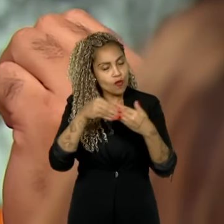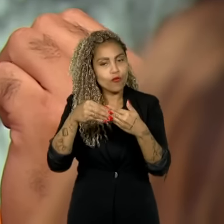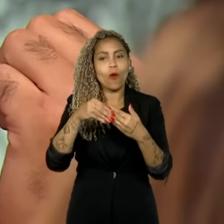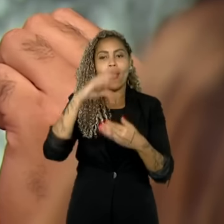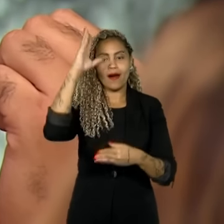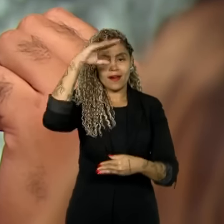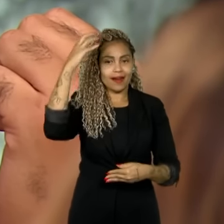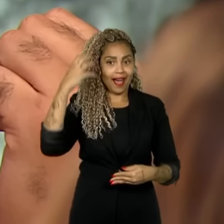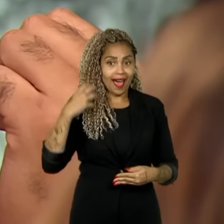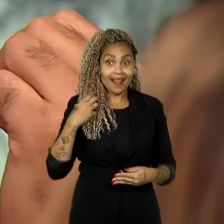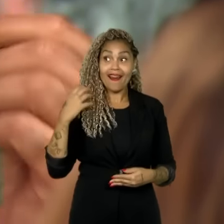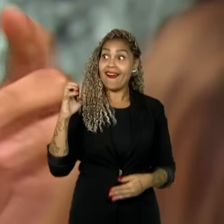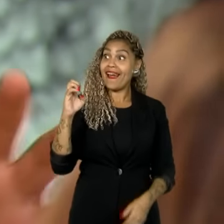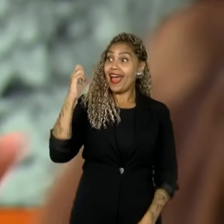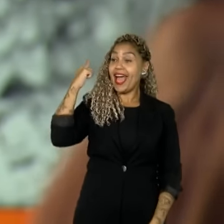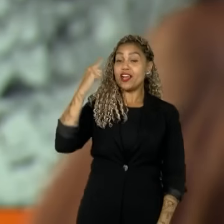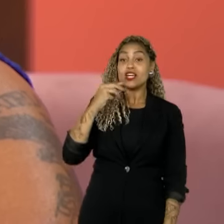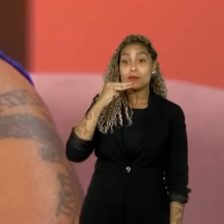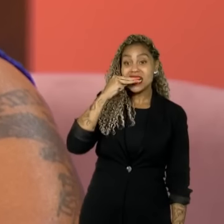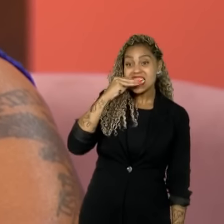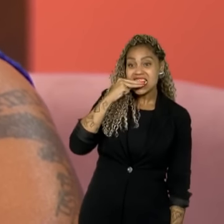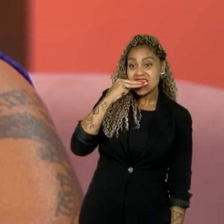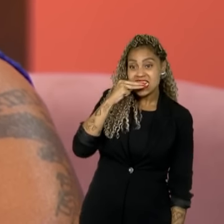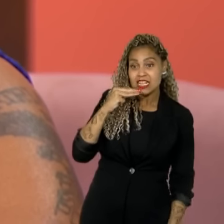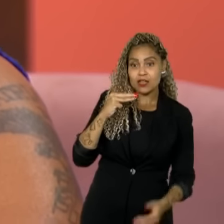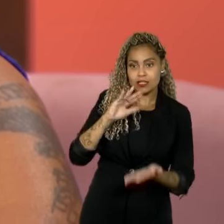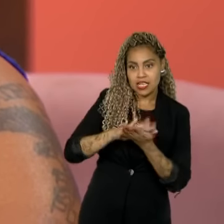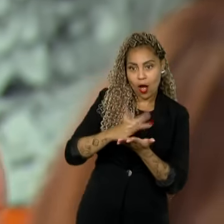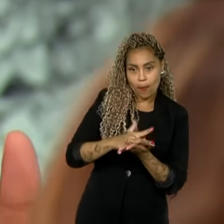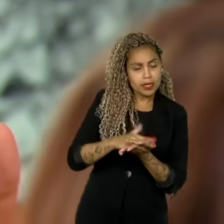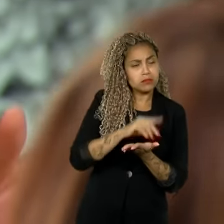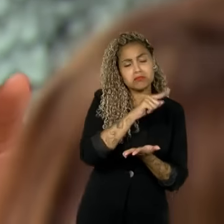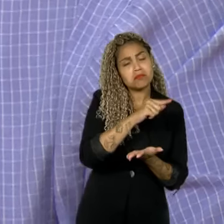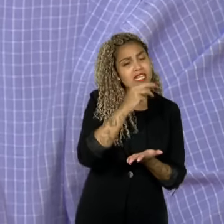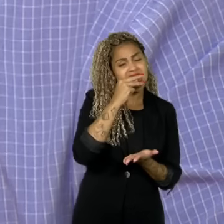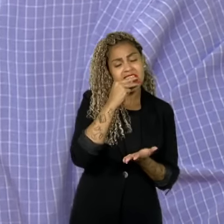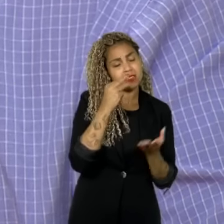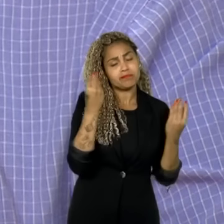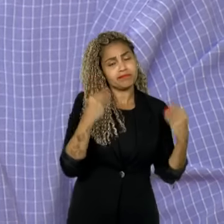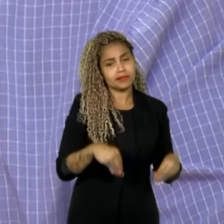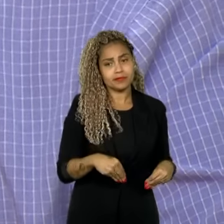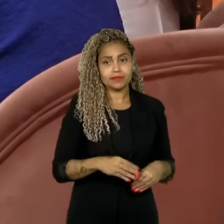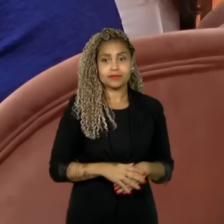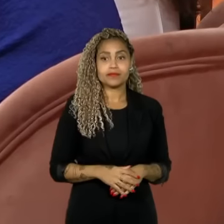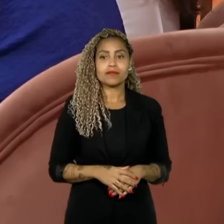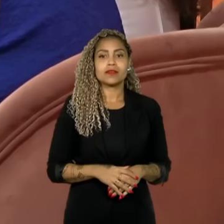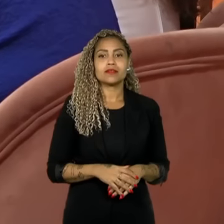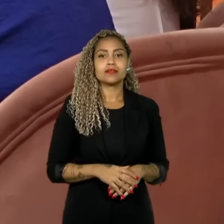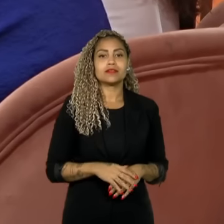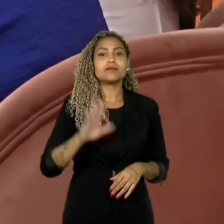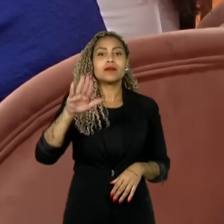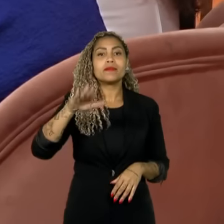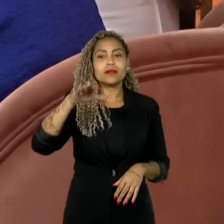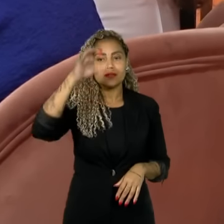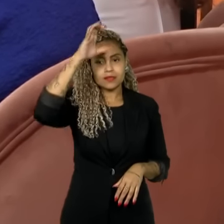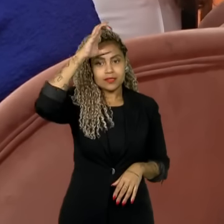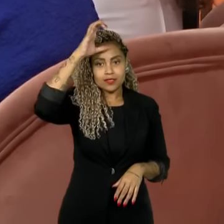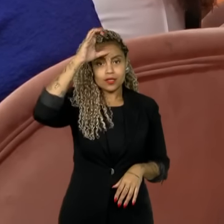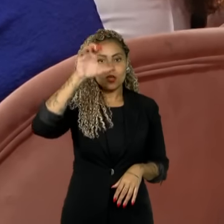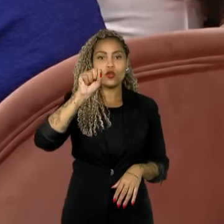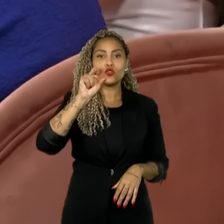passado pela Mangueira. Isso. Mas a Mangueira não deu muita... Deixa eu explicar um pouco. Eu quero te contar a Surica, gente. A Surica sabe